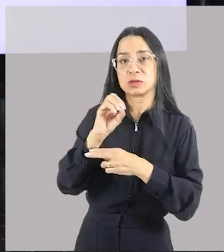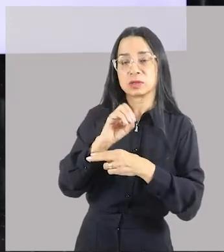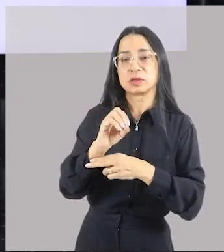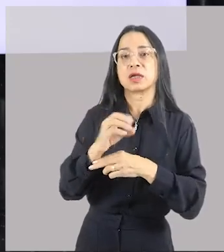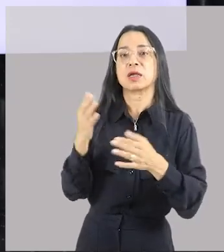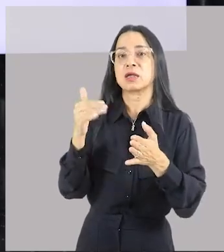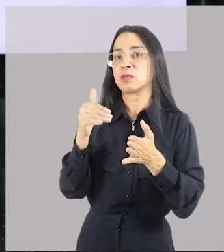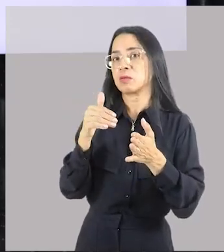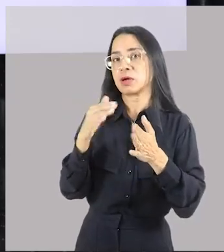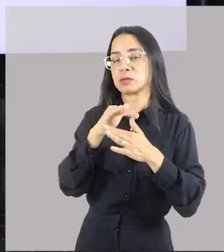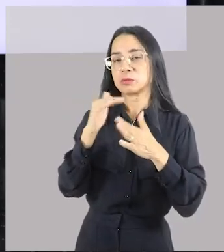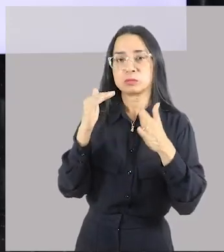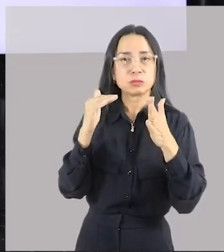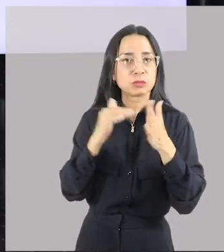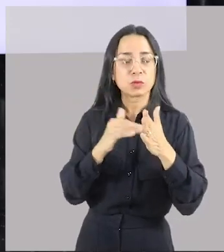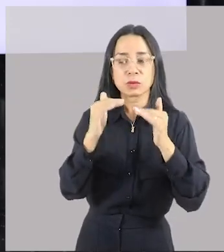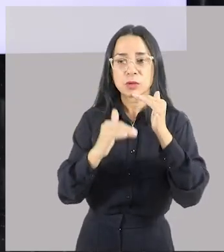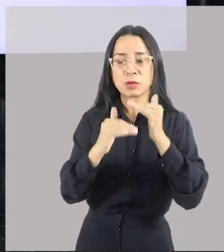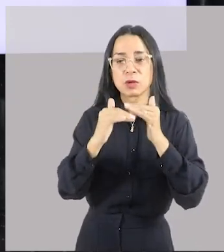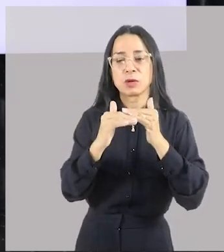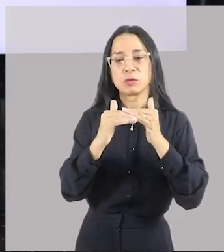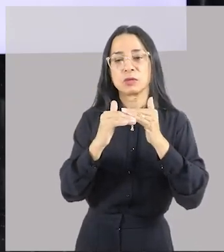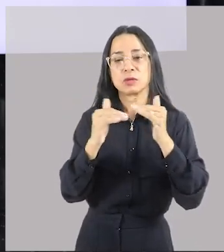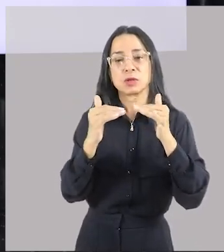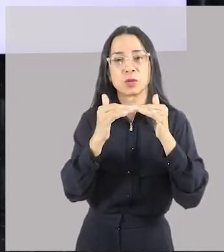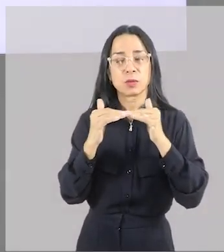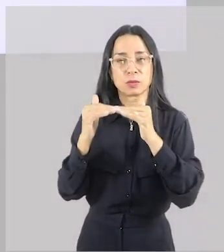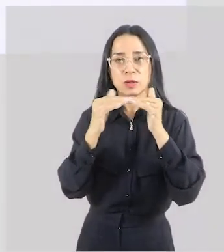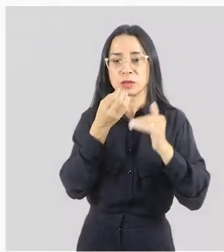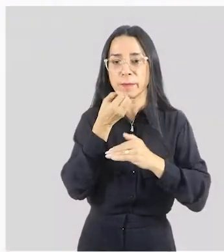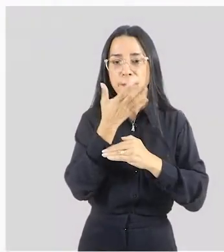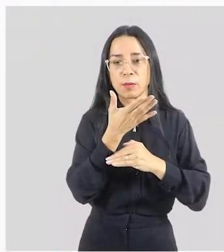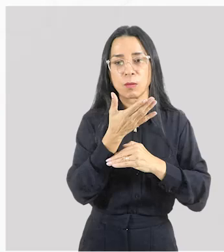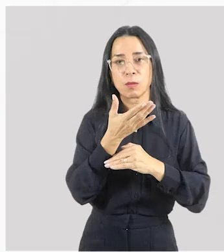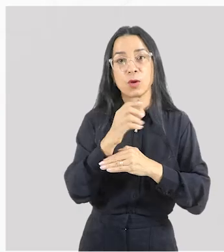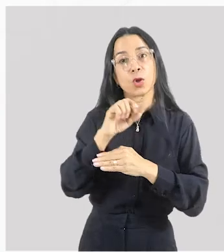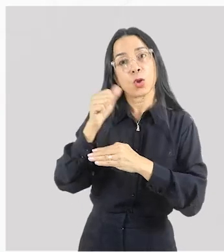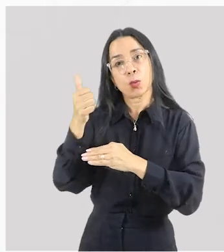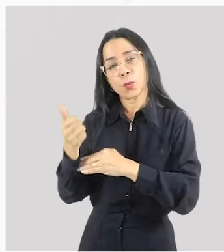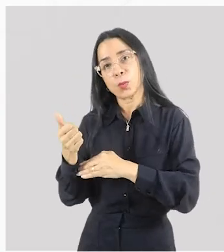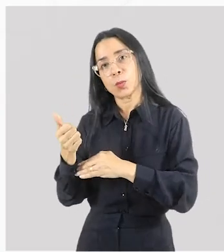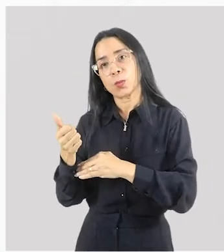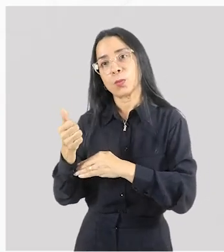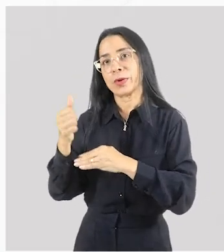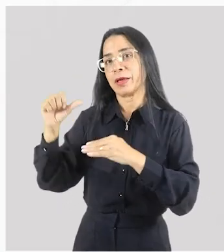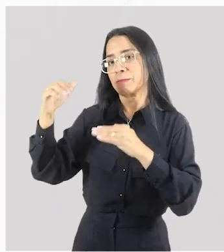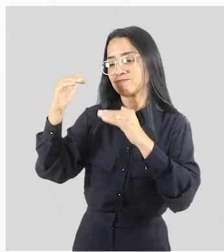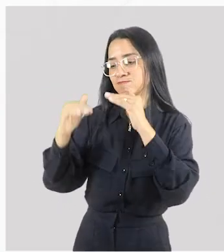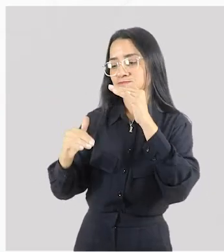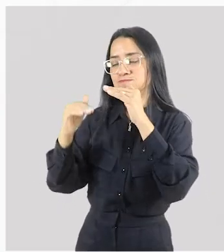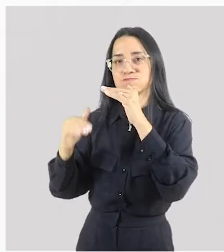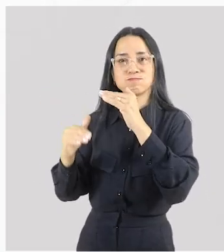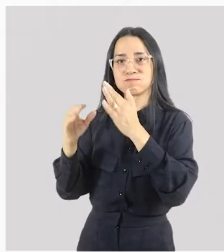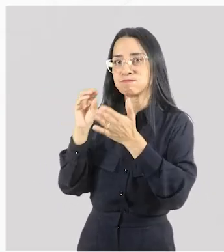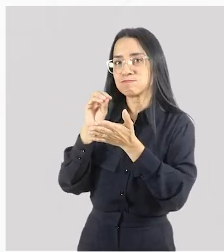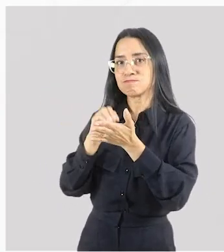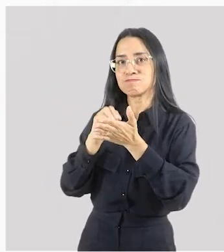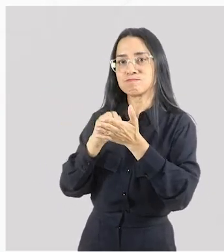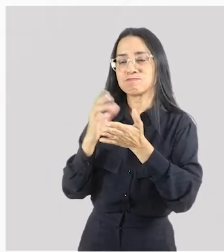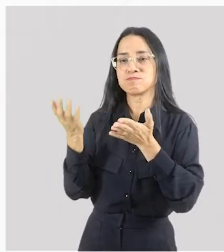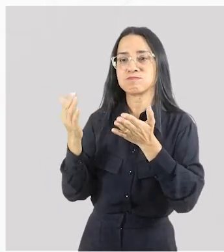1, a completa desigualdade, é ruim. A partir da análise do gráfico que a gente fez, é correto